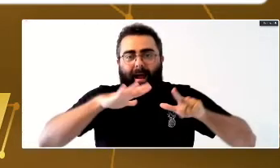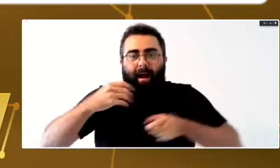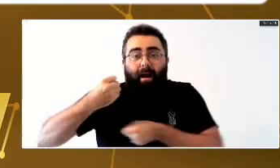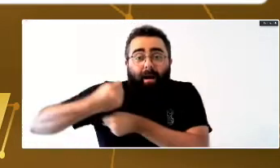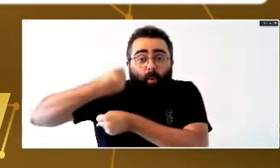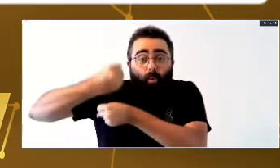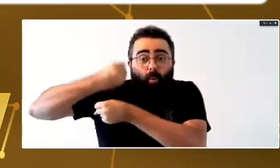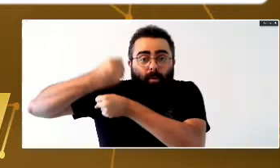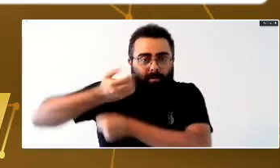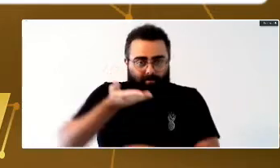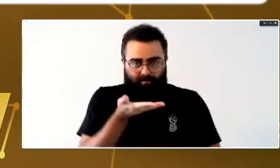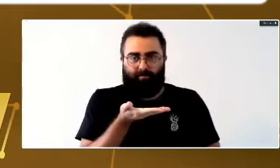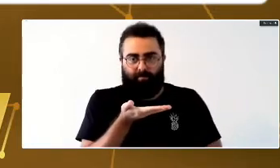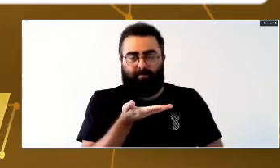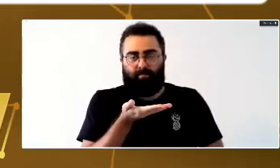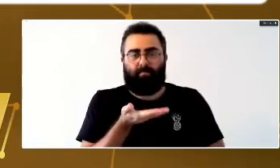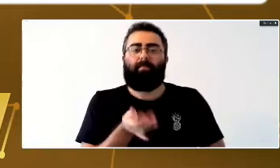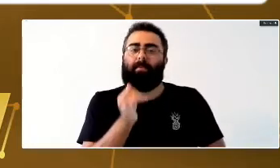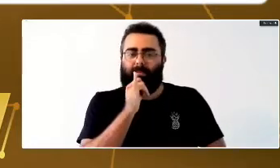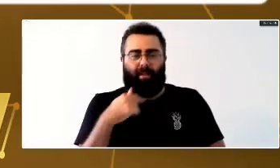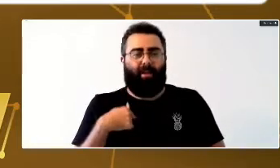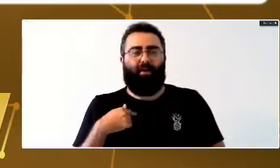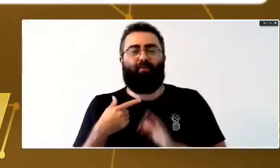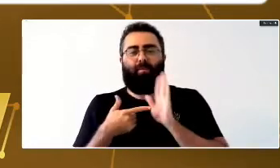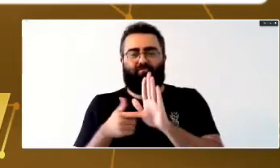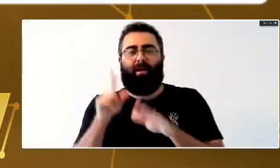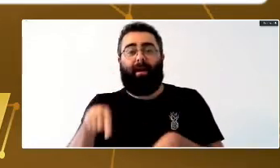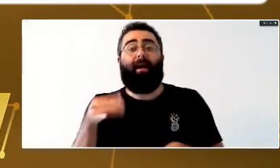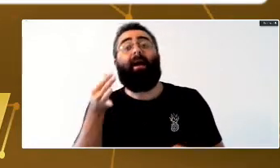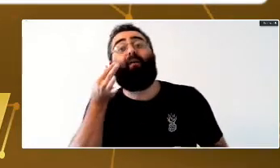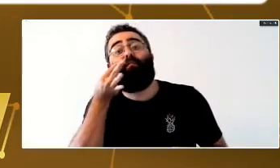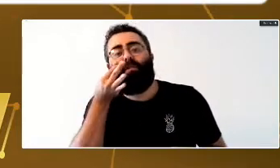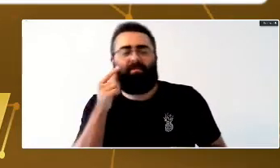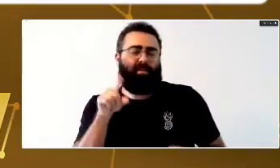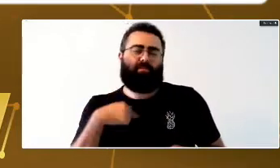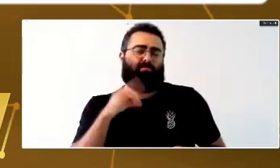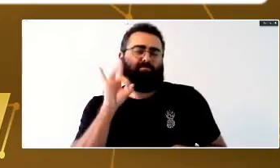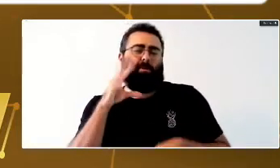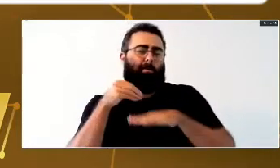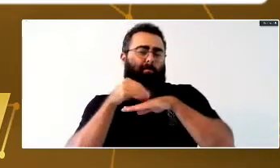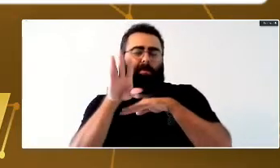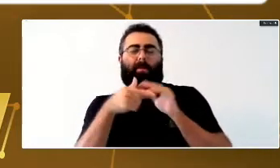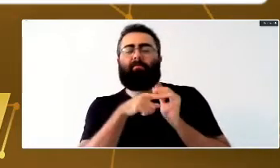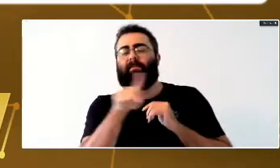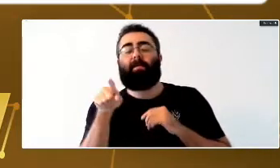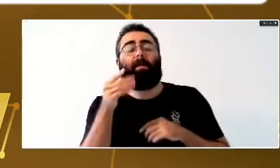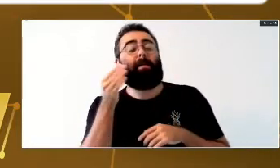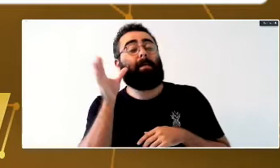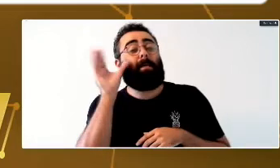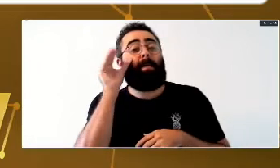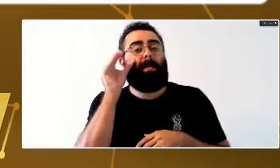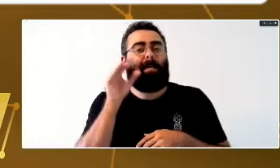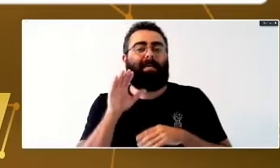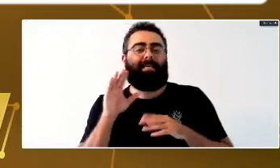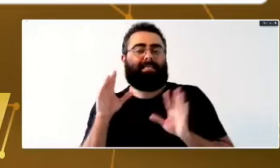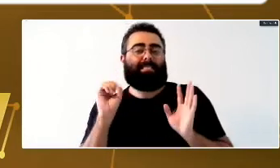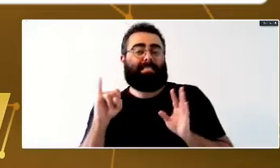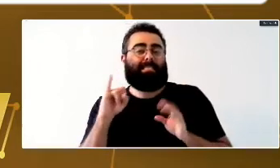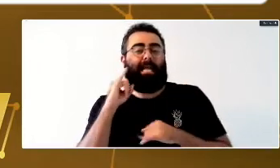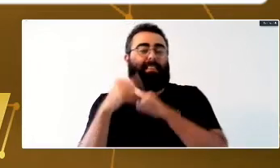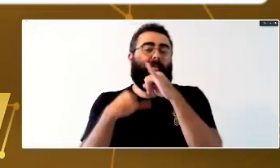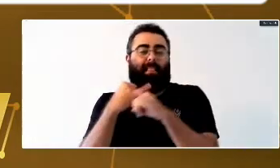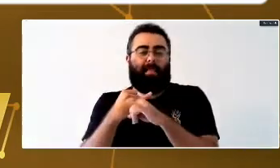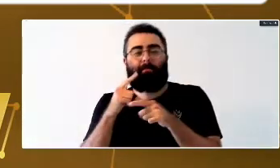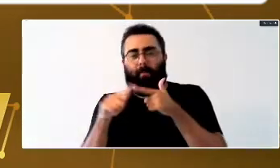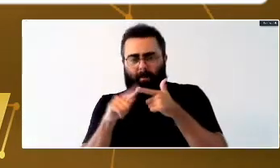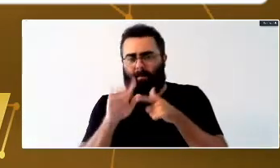vocês, tentar mostrar ao vivo. Eu coloquei mais como um coringa aqui, caso a internet tivesse algum problema. Mas aqui,